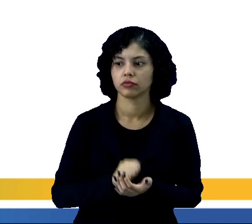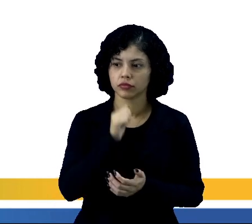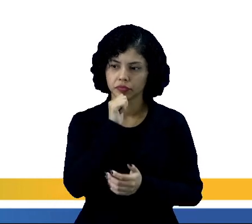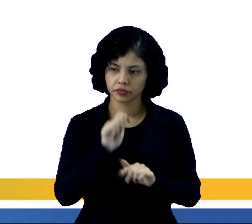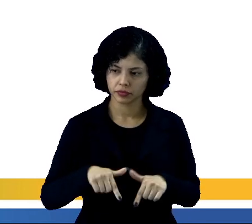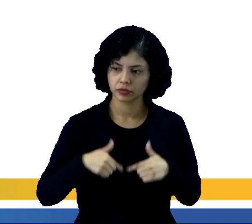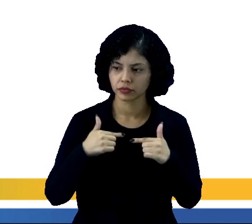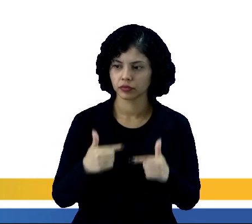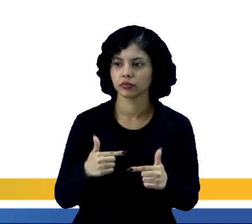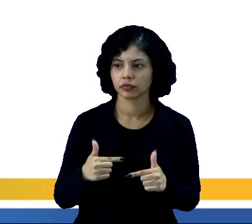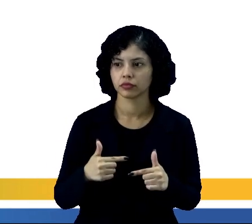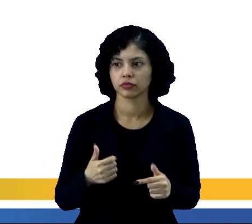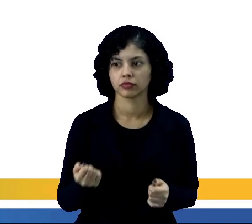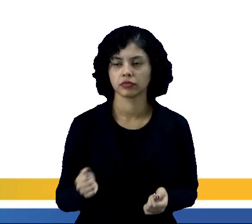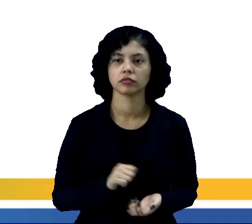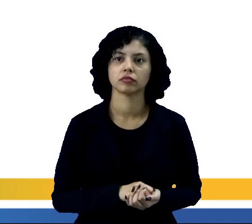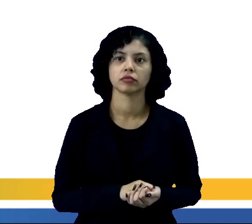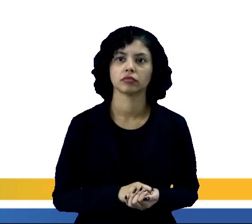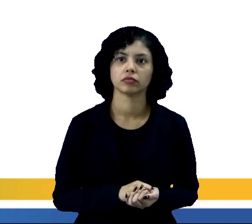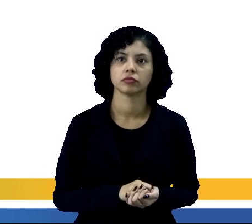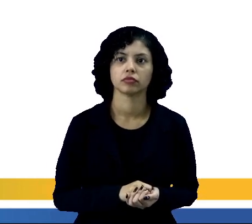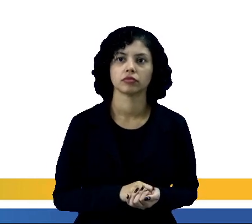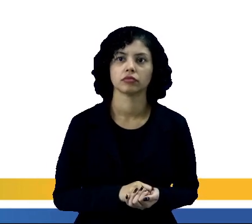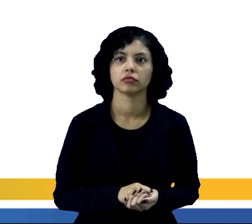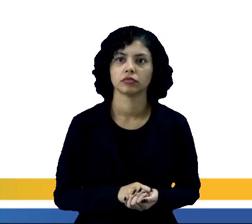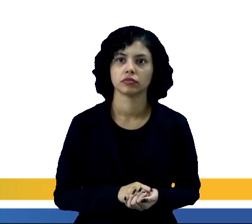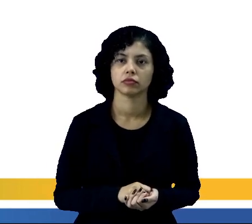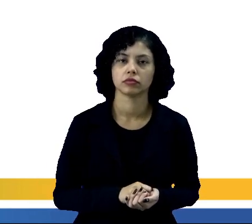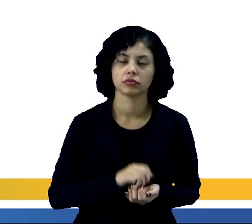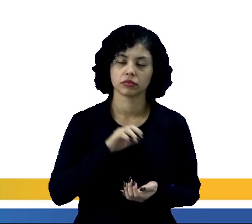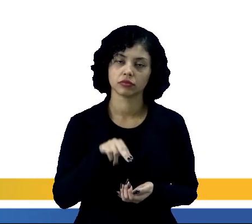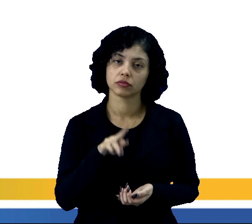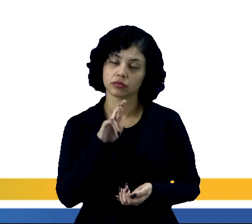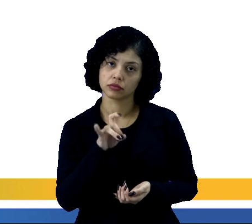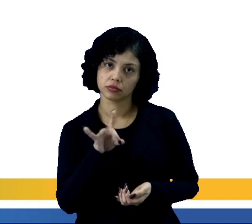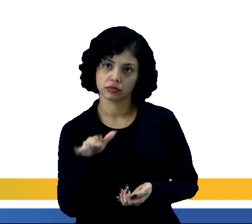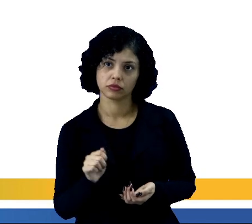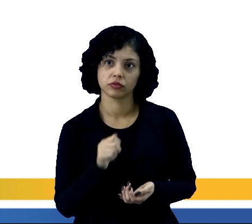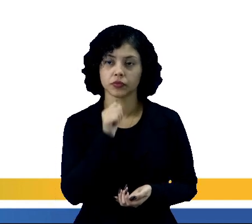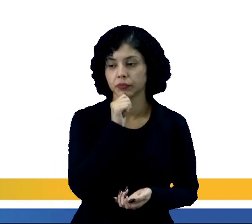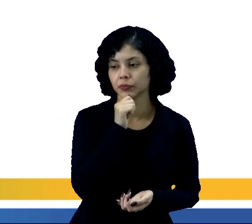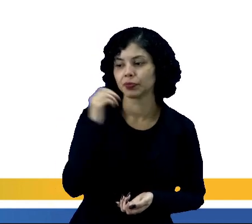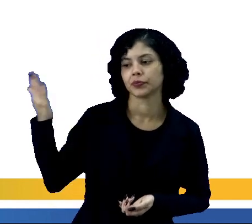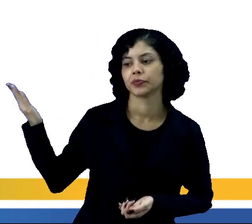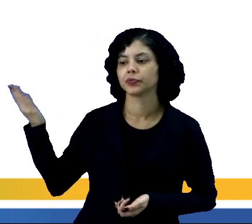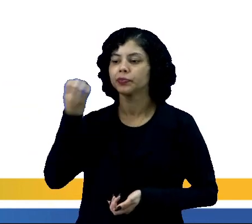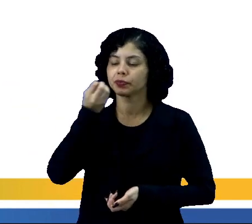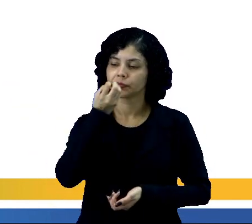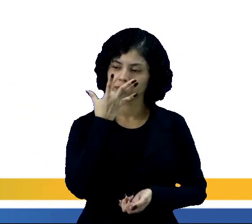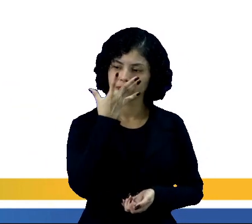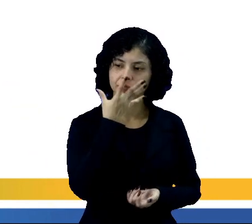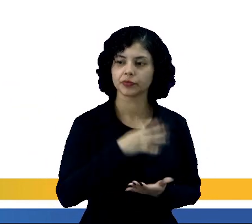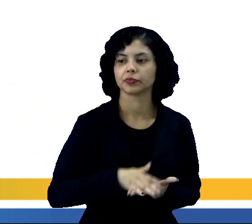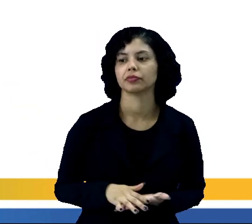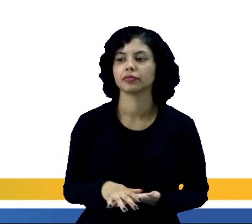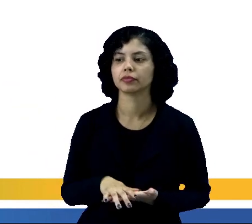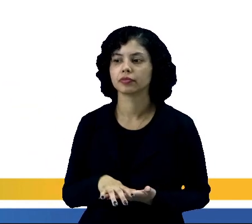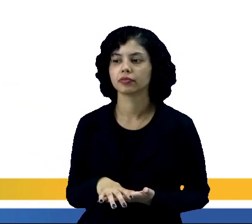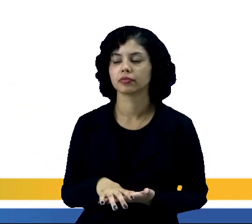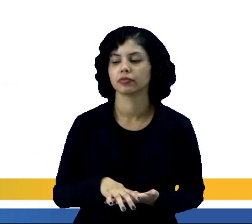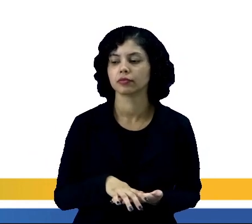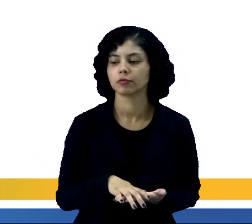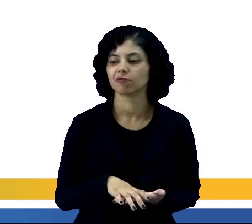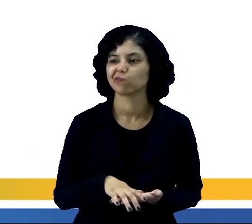ofensiva dos aliados contra os nazistas. A gente tem aí fotos, né, da Batalha de Stalingrado.